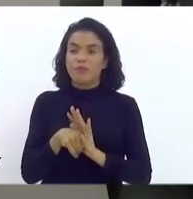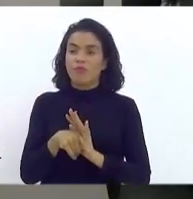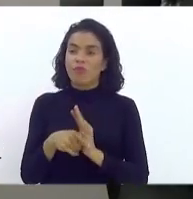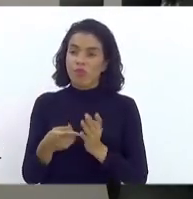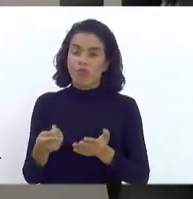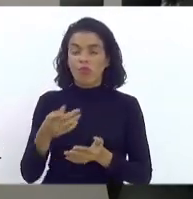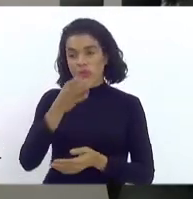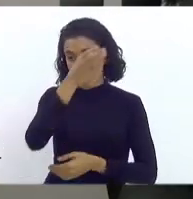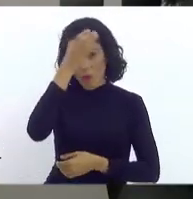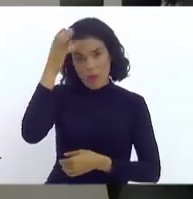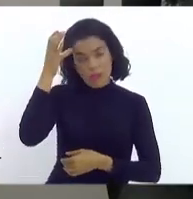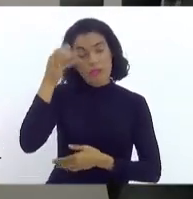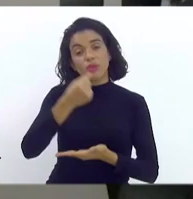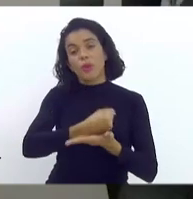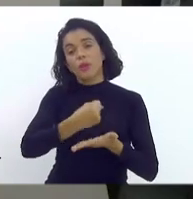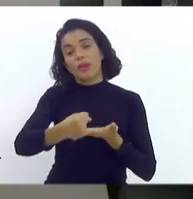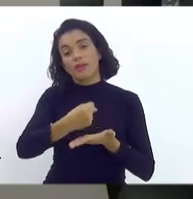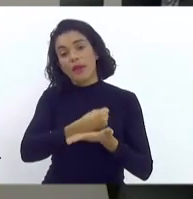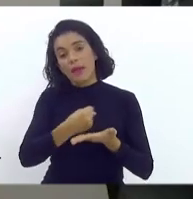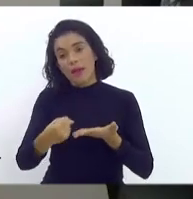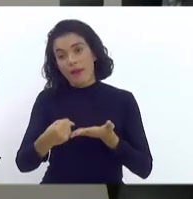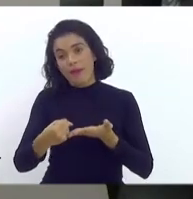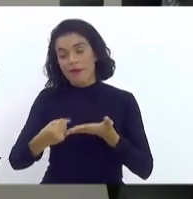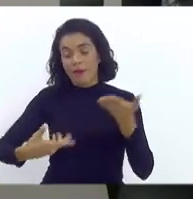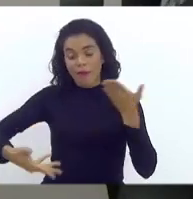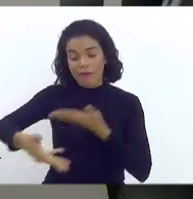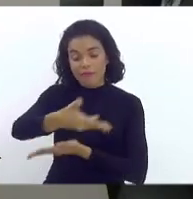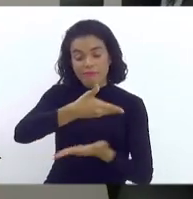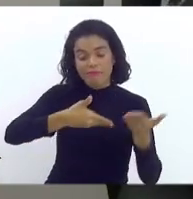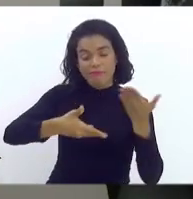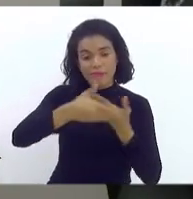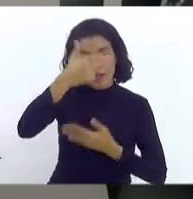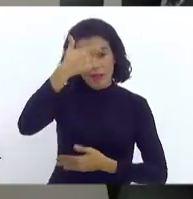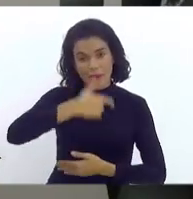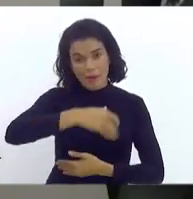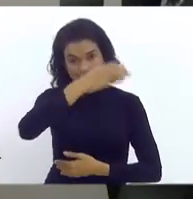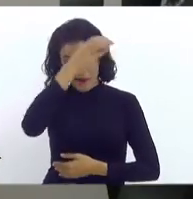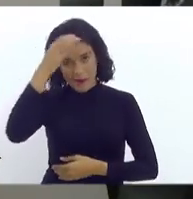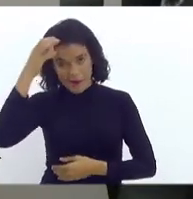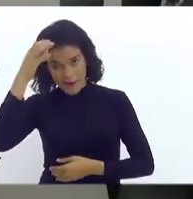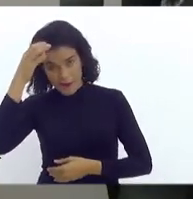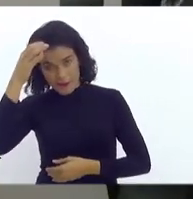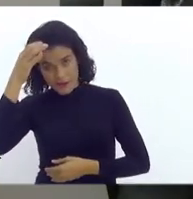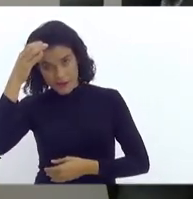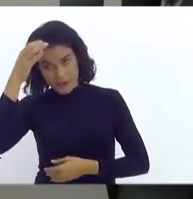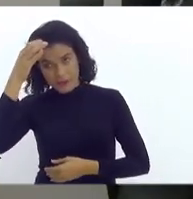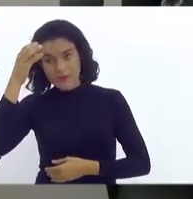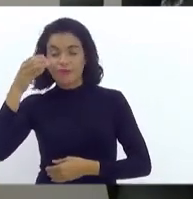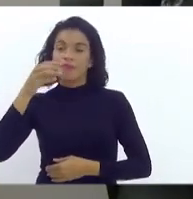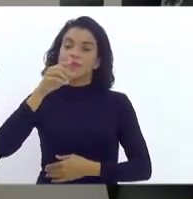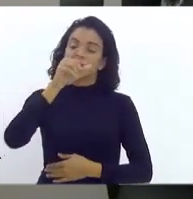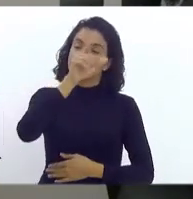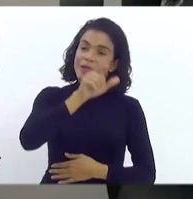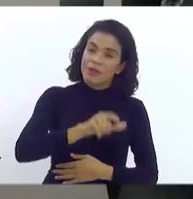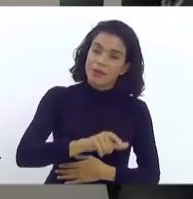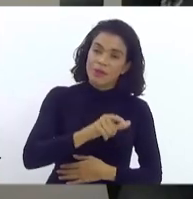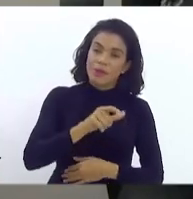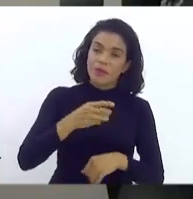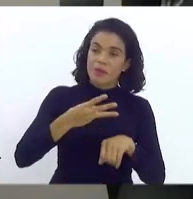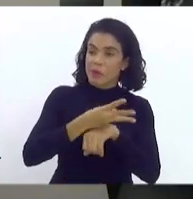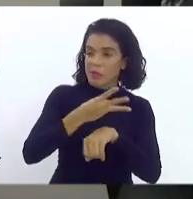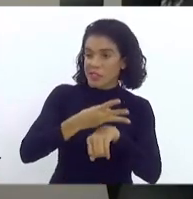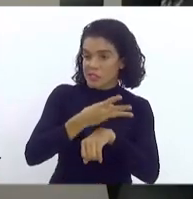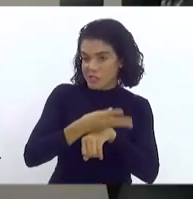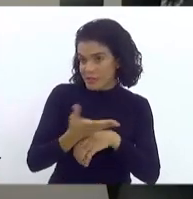o consumidor contratar. Então, é uma relação de consumo entre o cliente da Natos e o